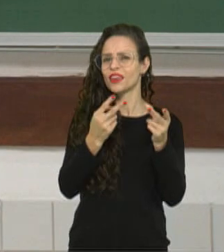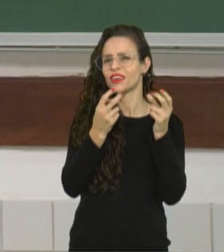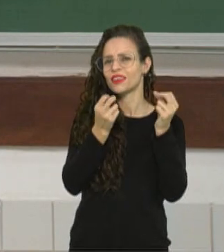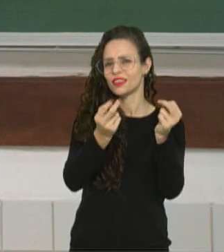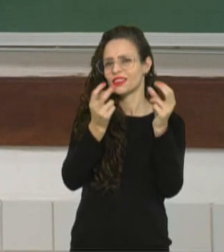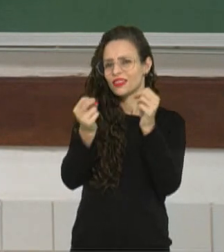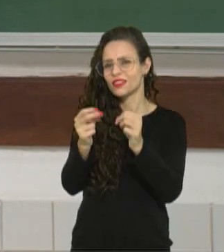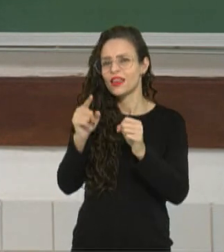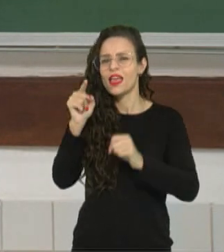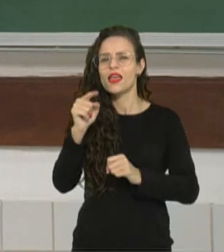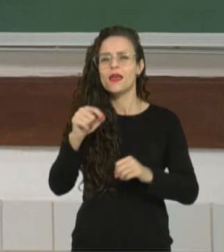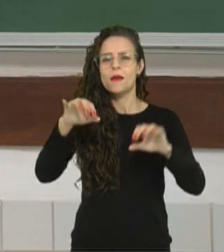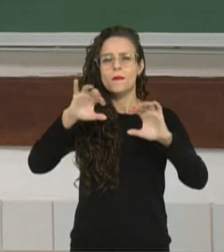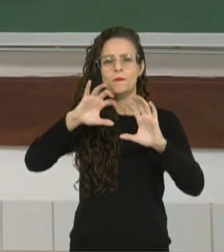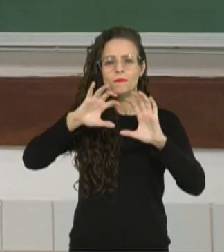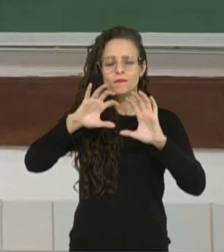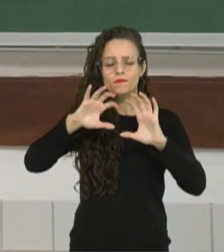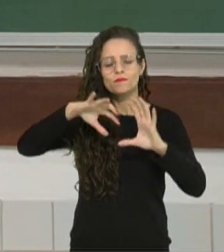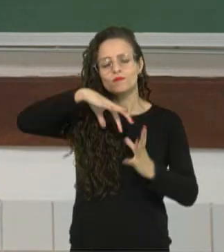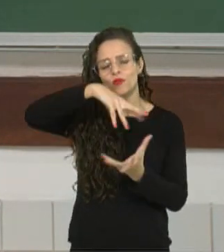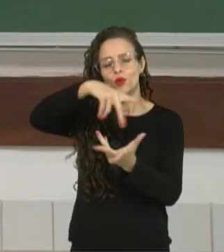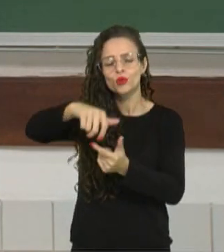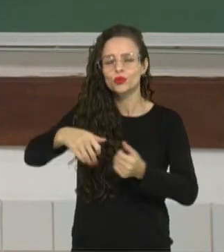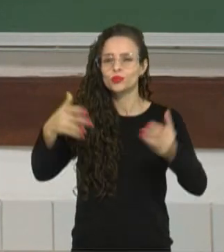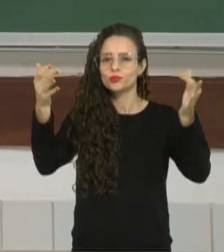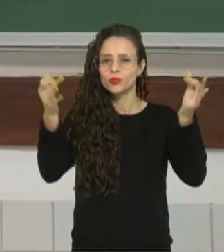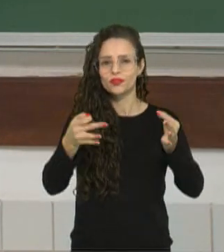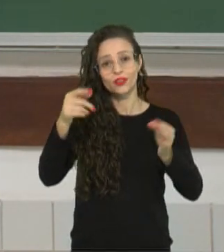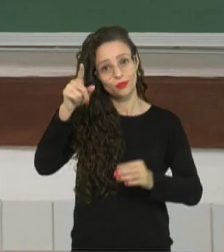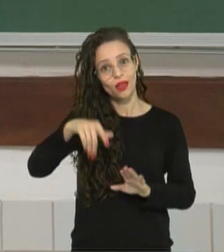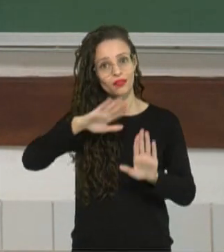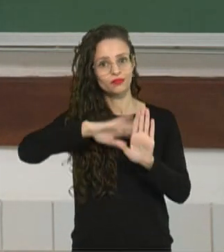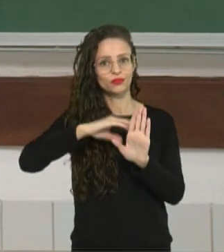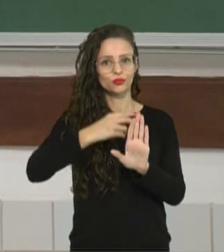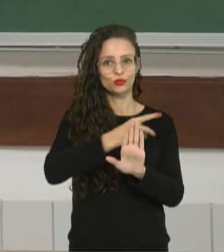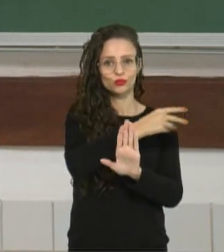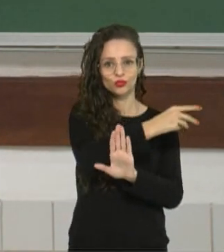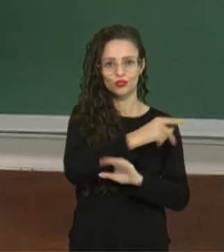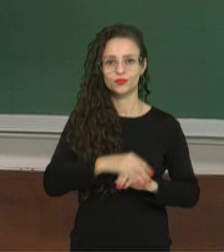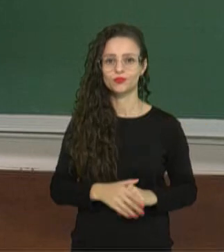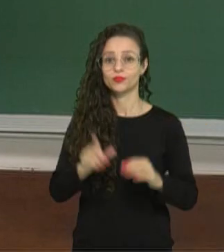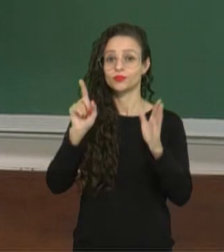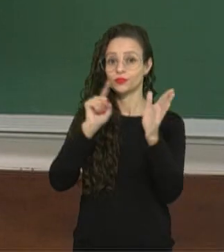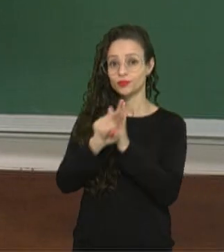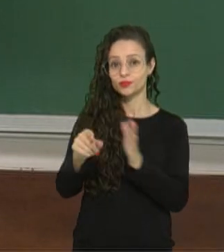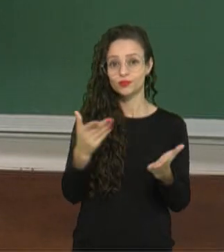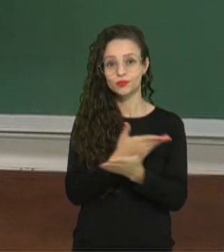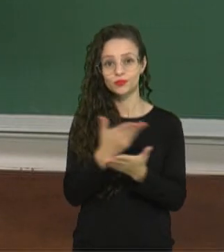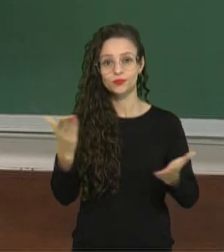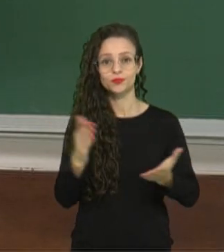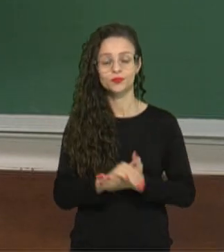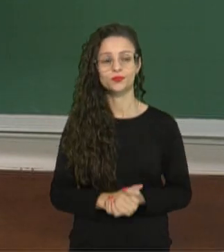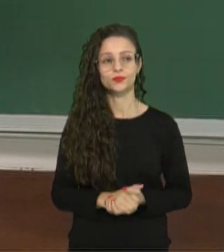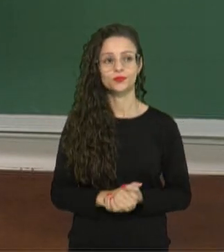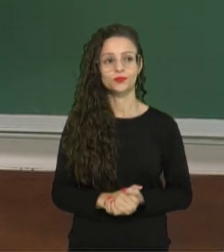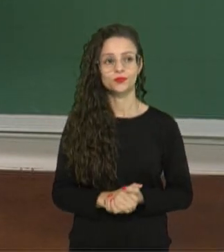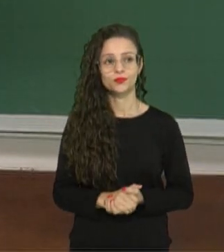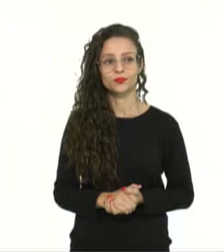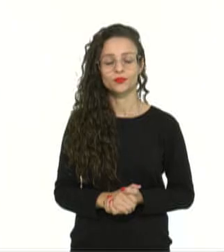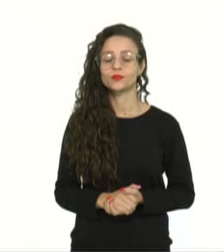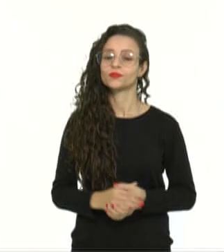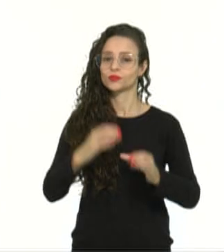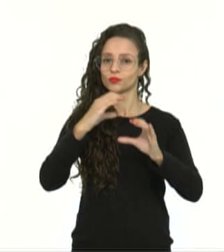imagem de um mundo ideal, que é o que a gente conhece como ideologia. Um quiz. Olha lá. Os meios